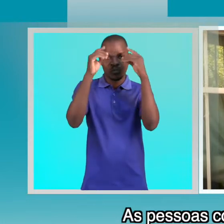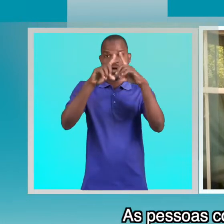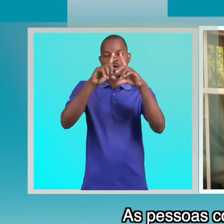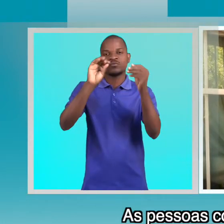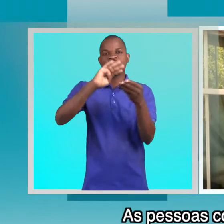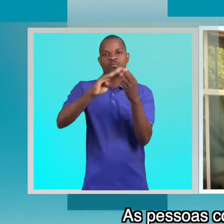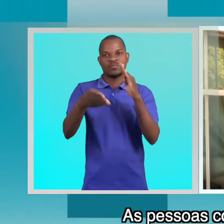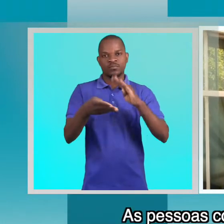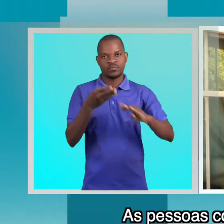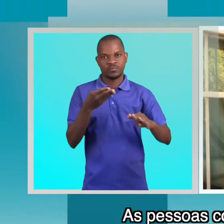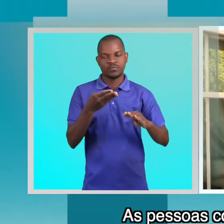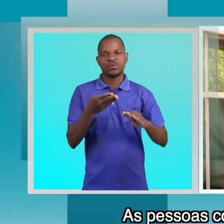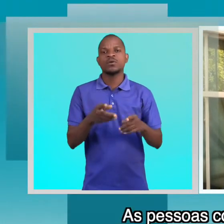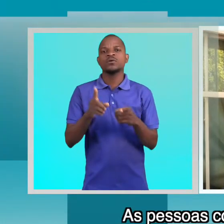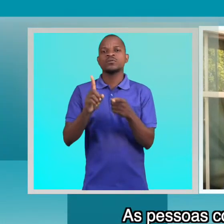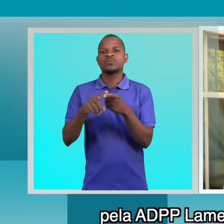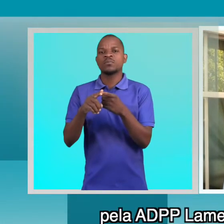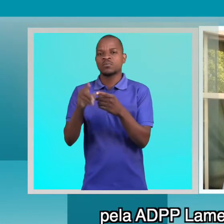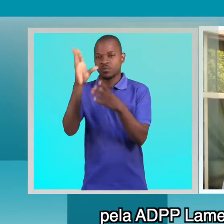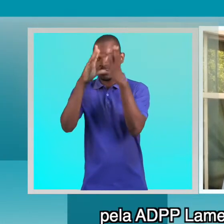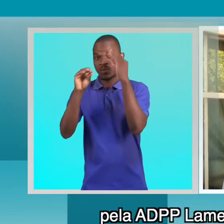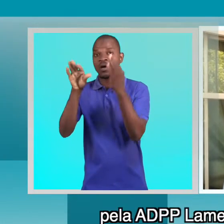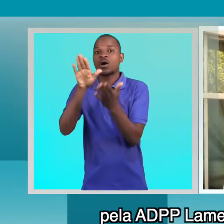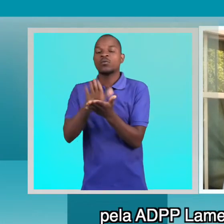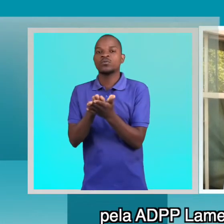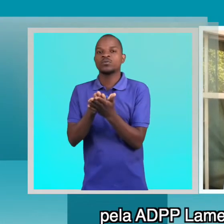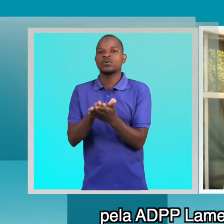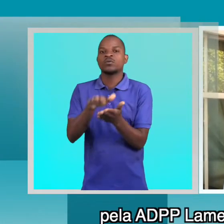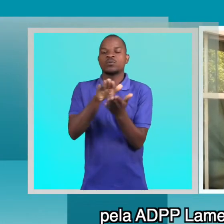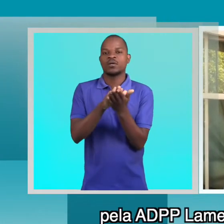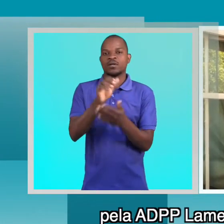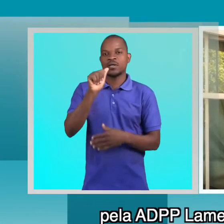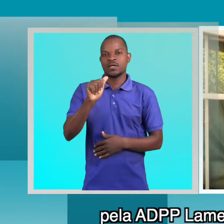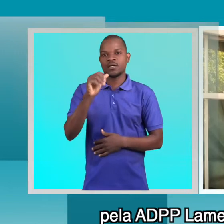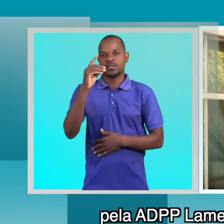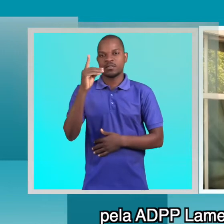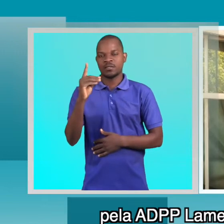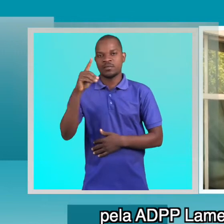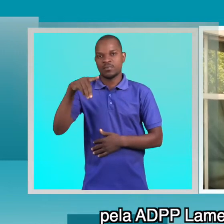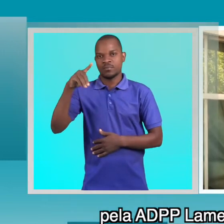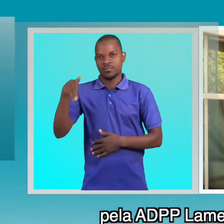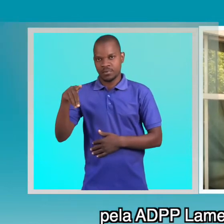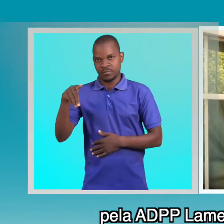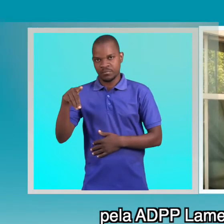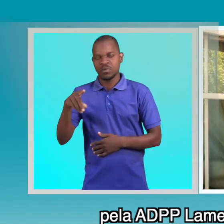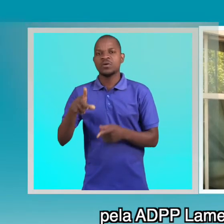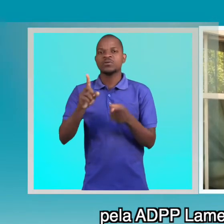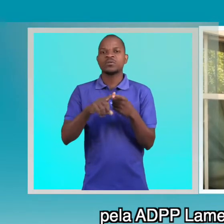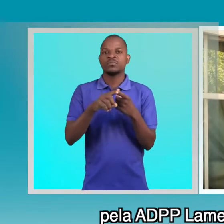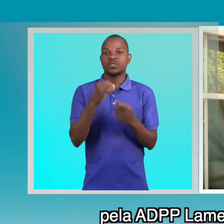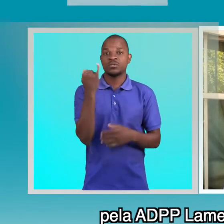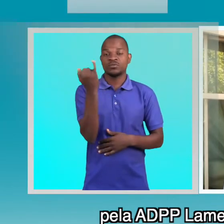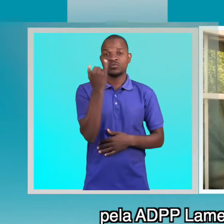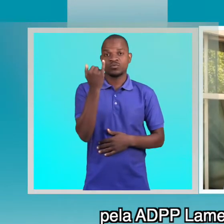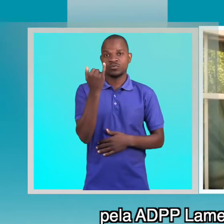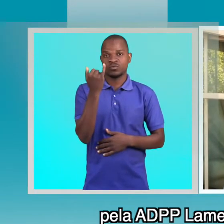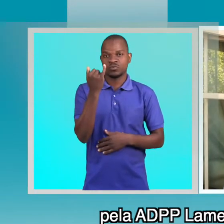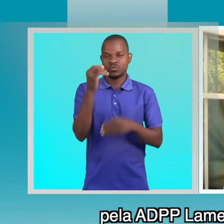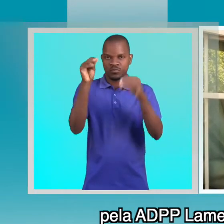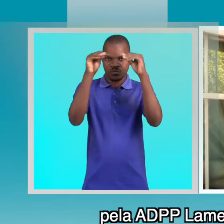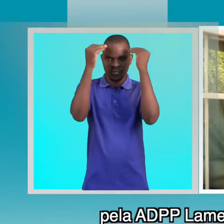como professores. pela ADPP LAMI, Instituto de